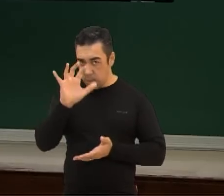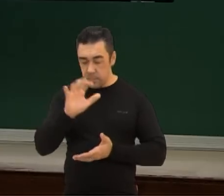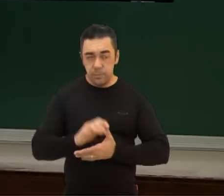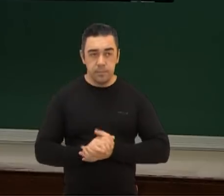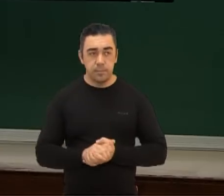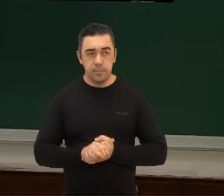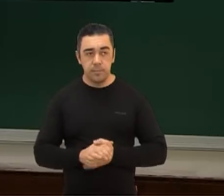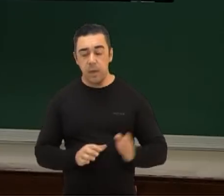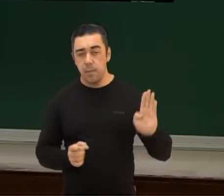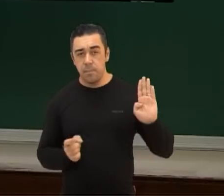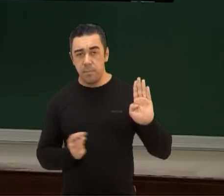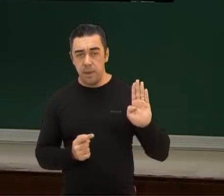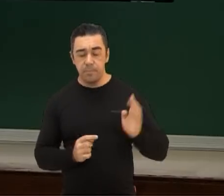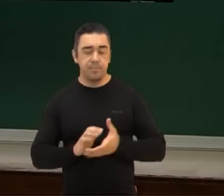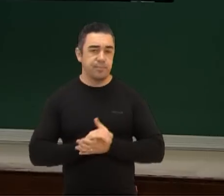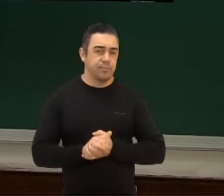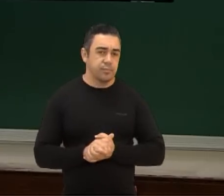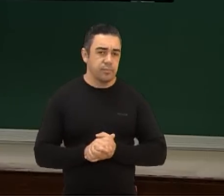E na letra B,